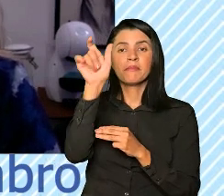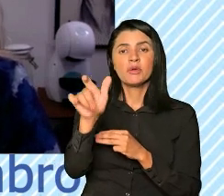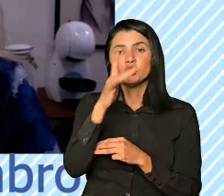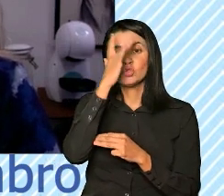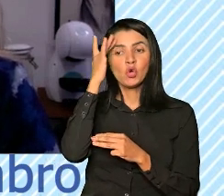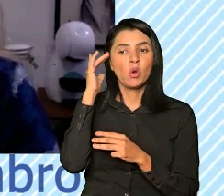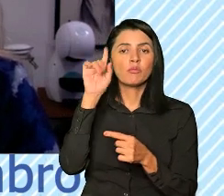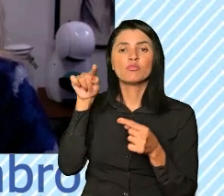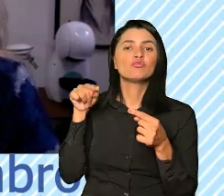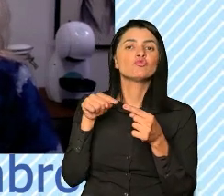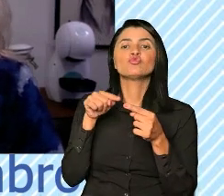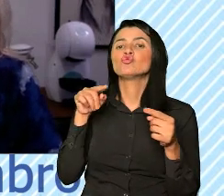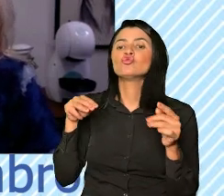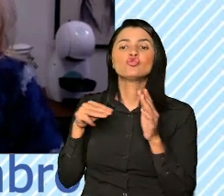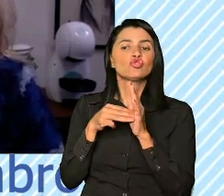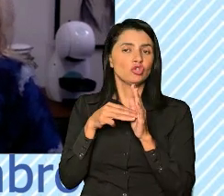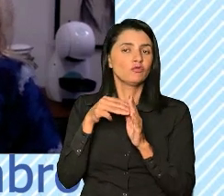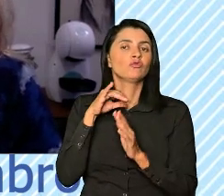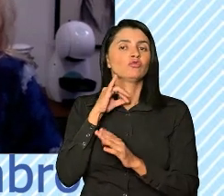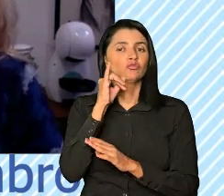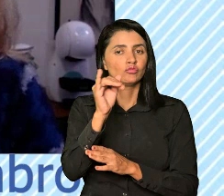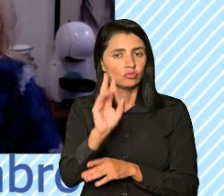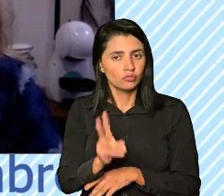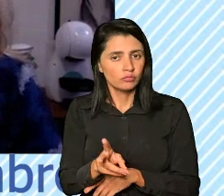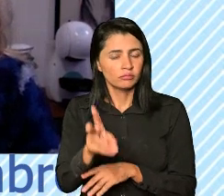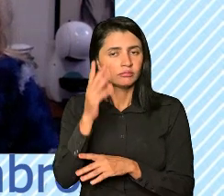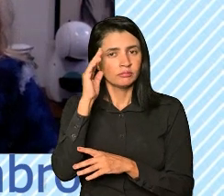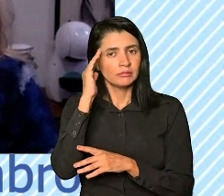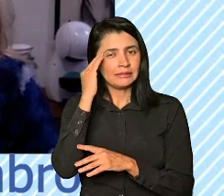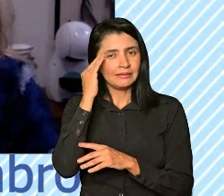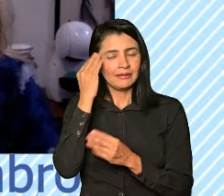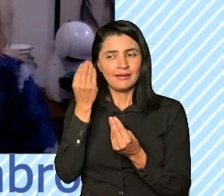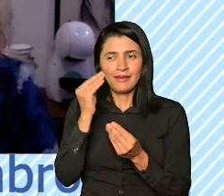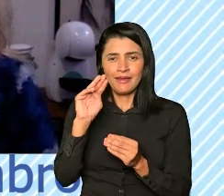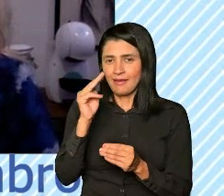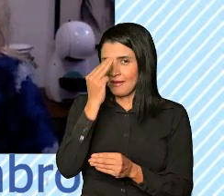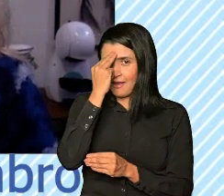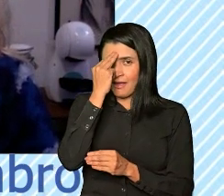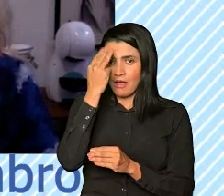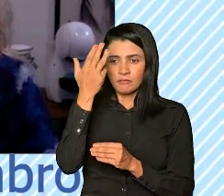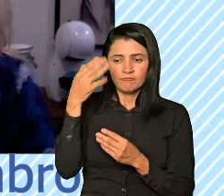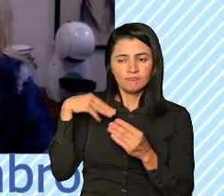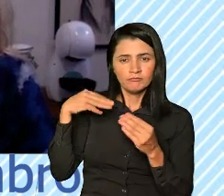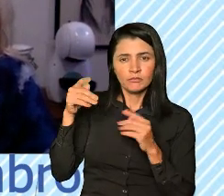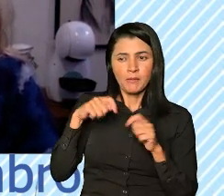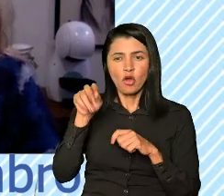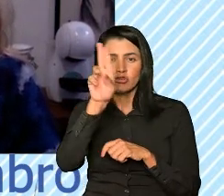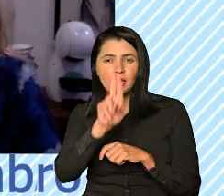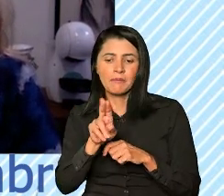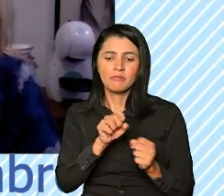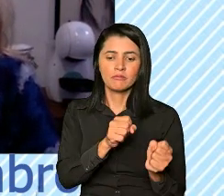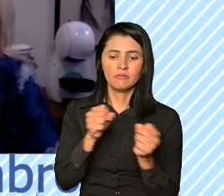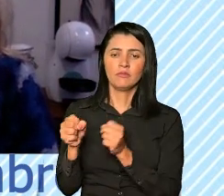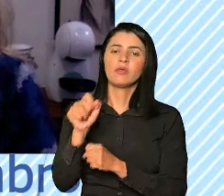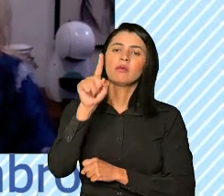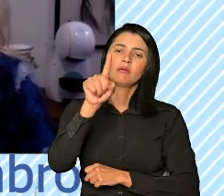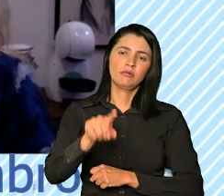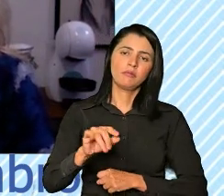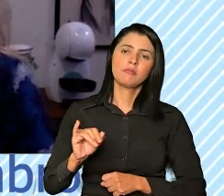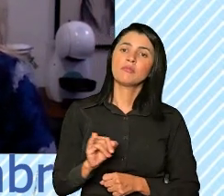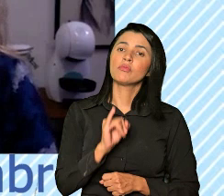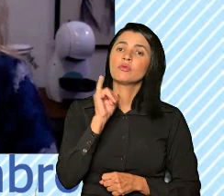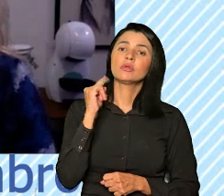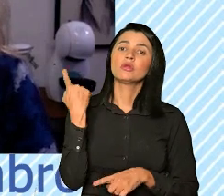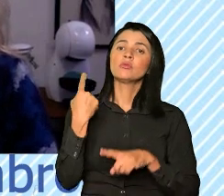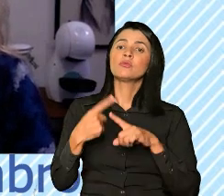Então, entender essa memória como maleável e como um locus de poder é muito importante,